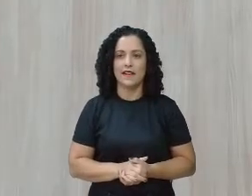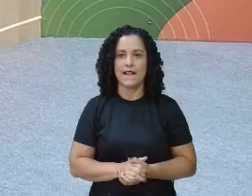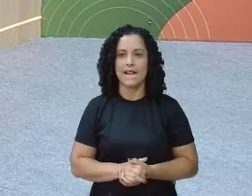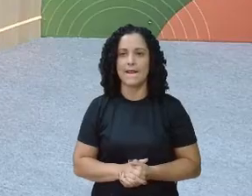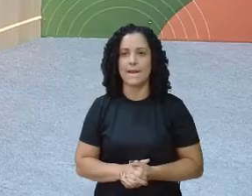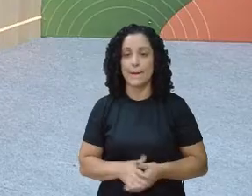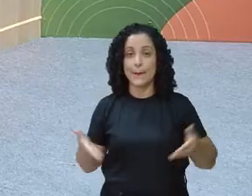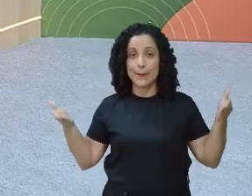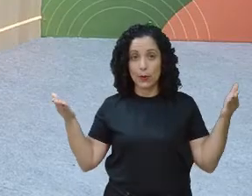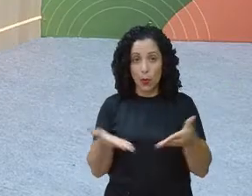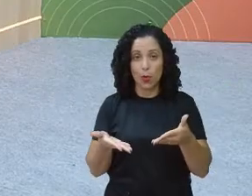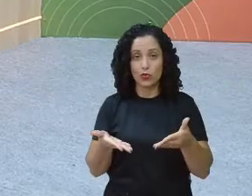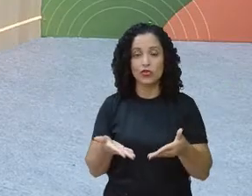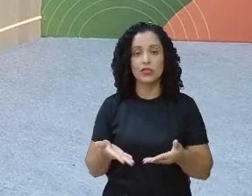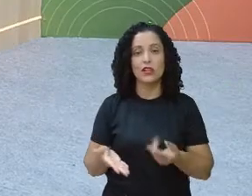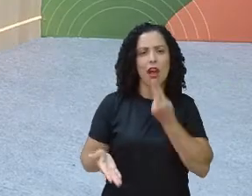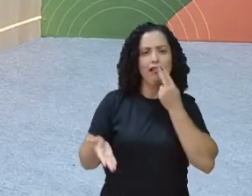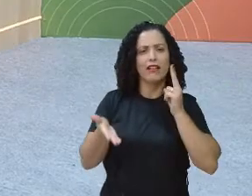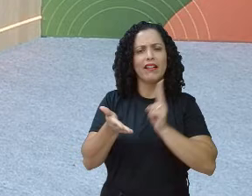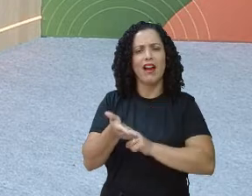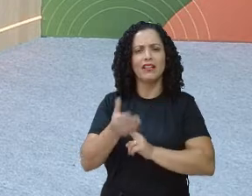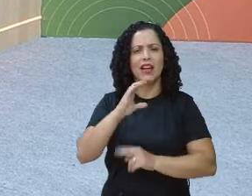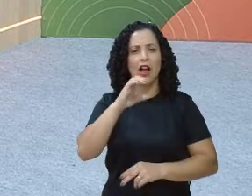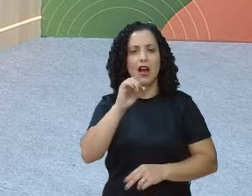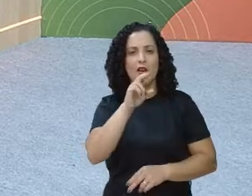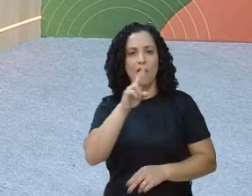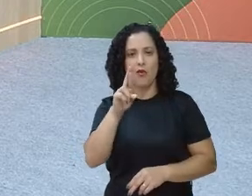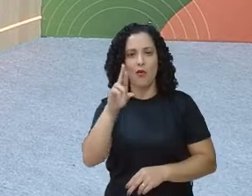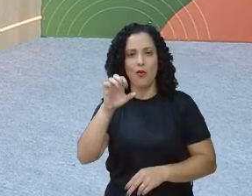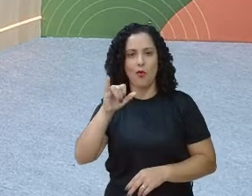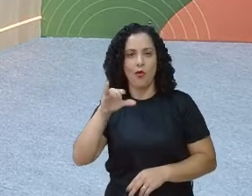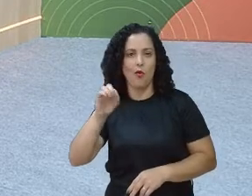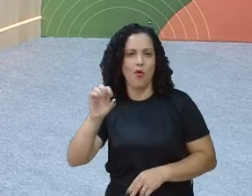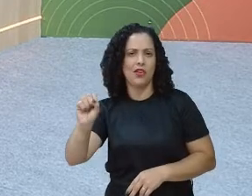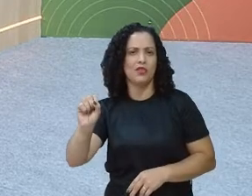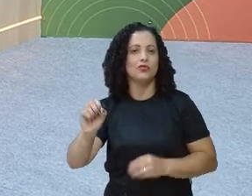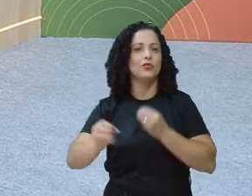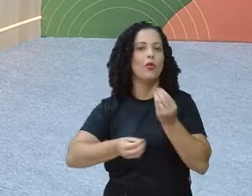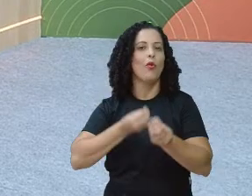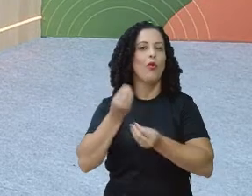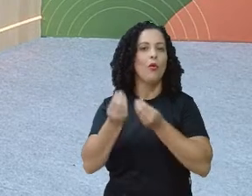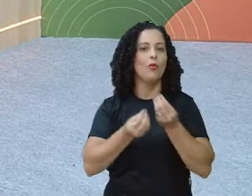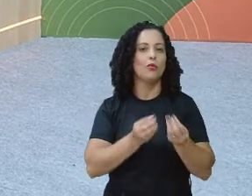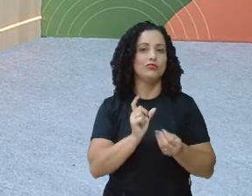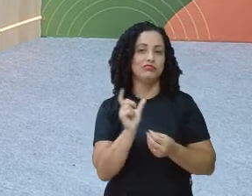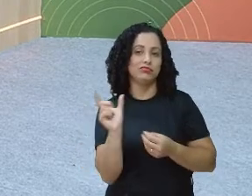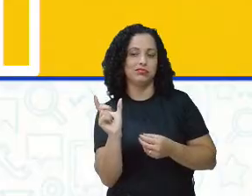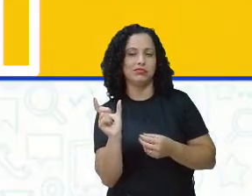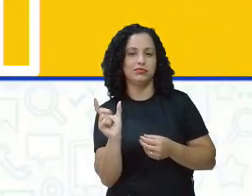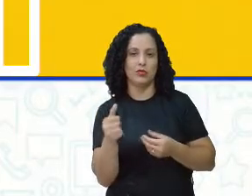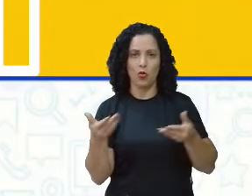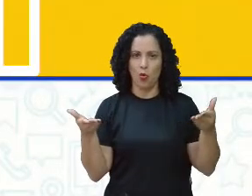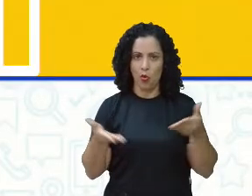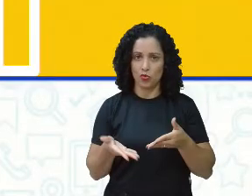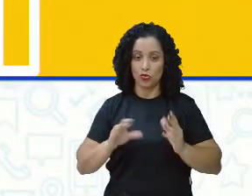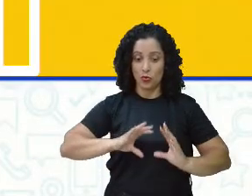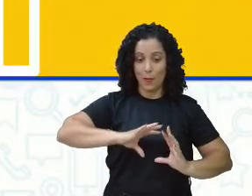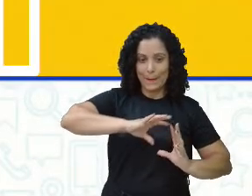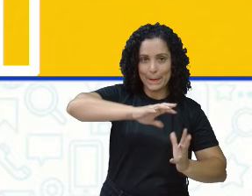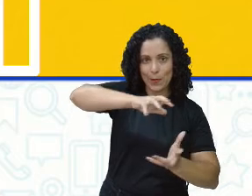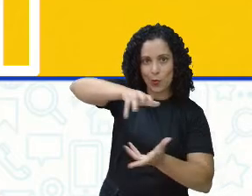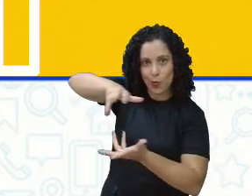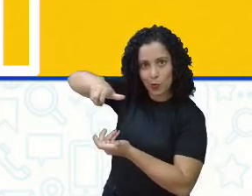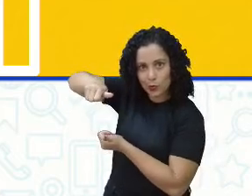Os Correios hoje, Vivi, o que é que mudou? Bom, hoje os Correios atuam em todo o mundo, né,